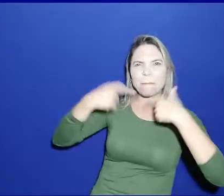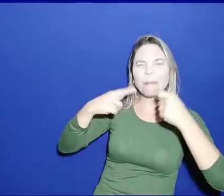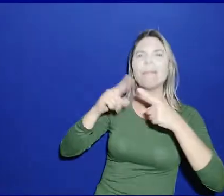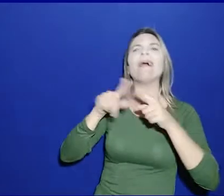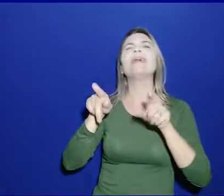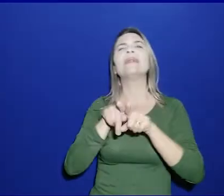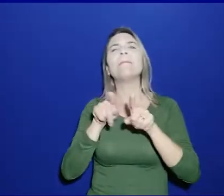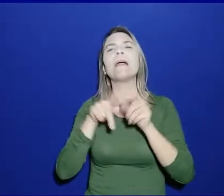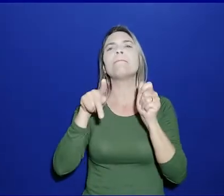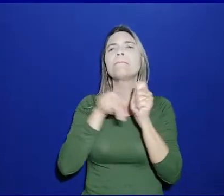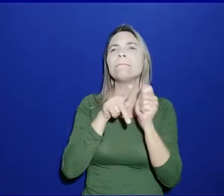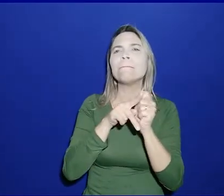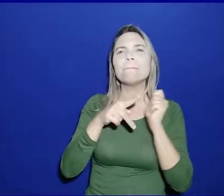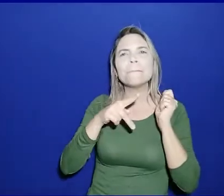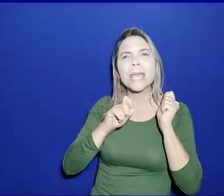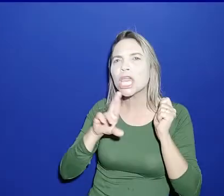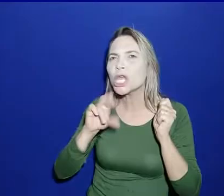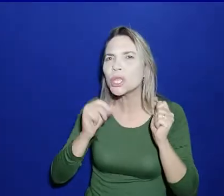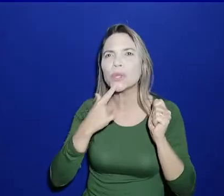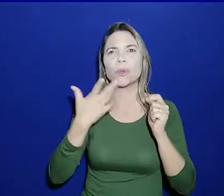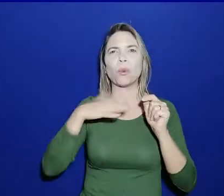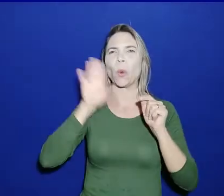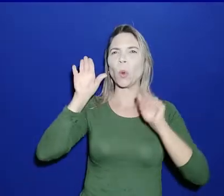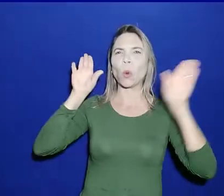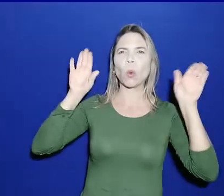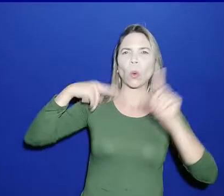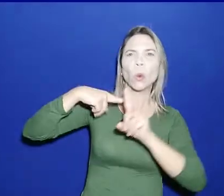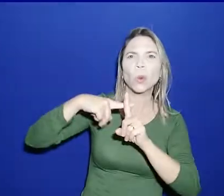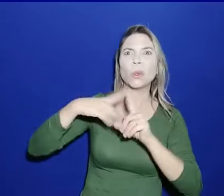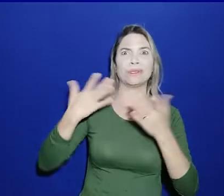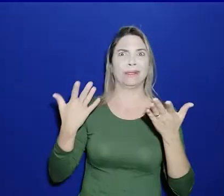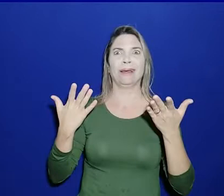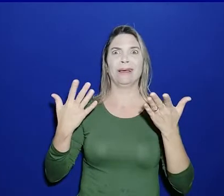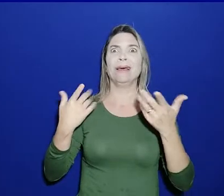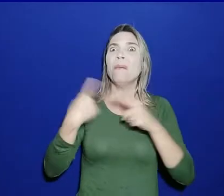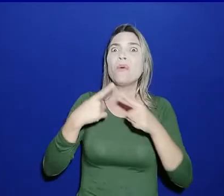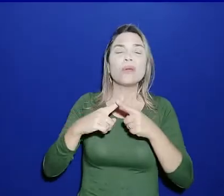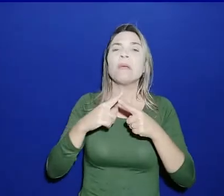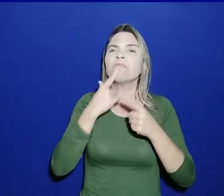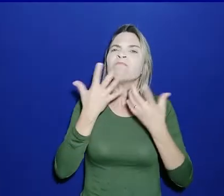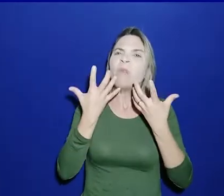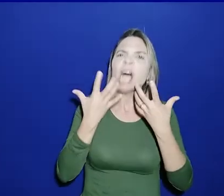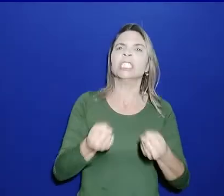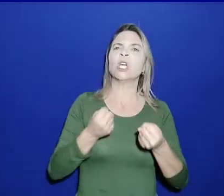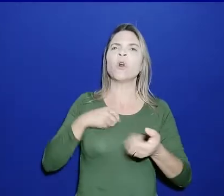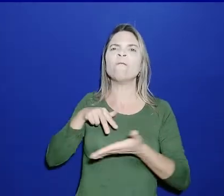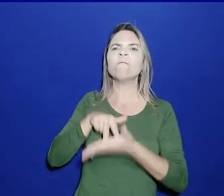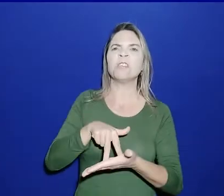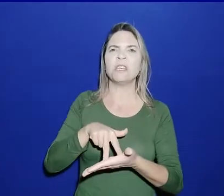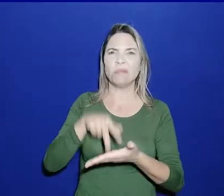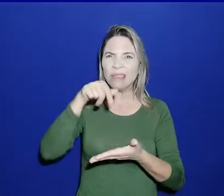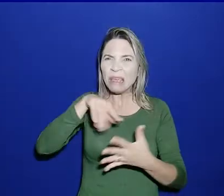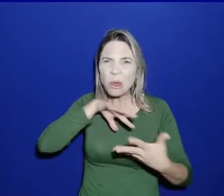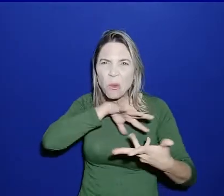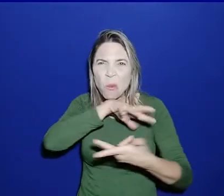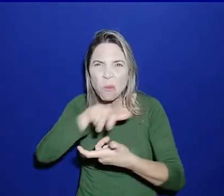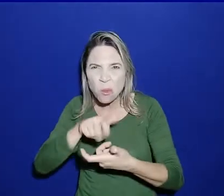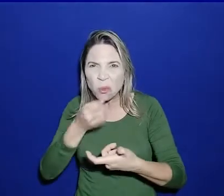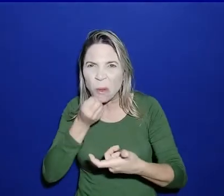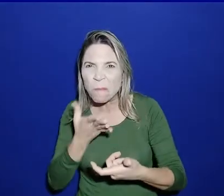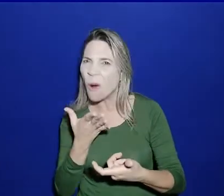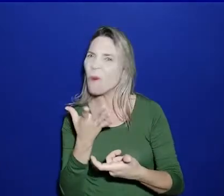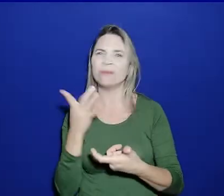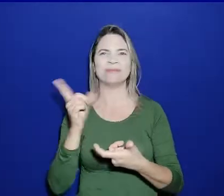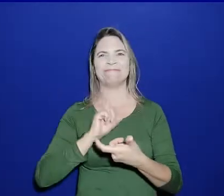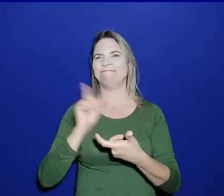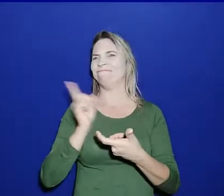com Cristo, e não negaram ao Senhor. Sofreremos neste mundo, sim. Esse mundo não é o céu. Este mundo não é um paraíso